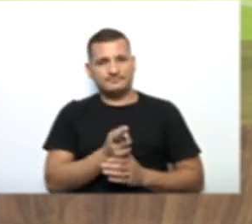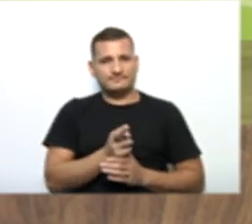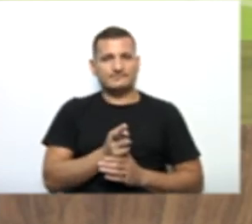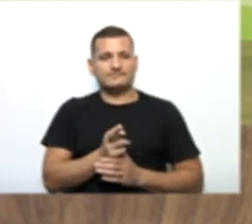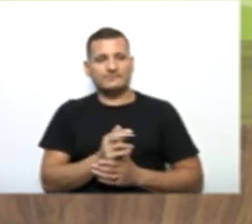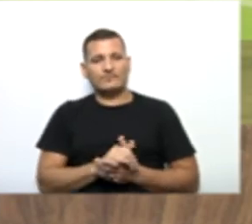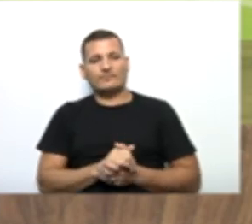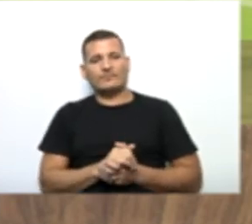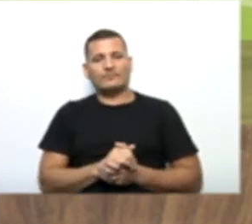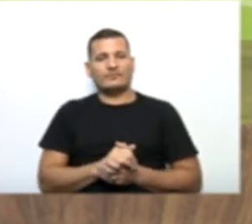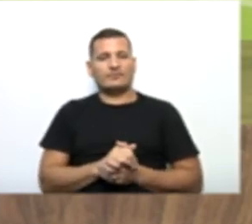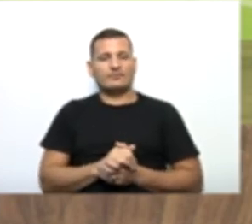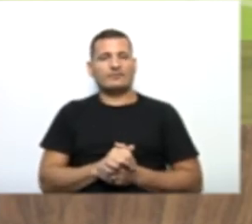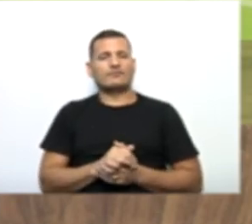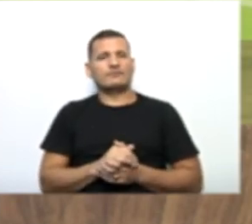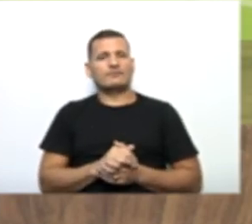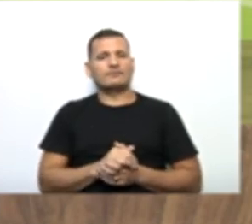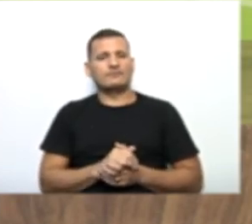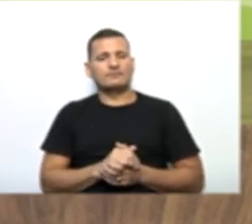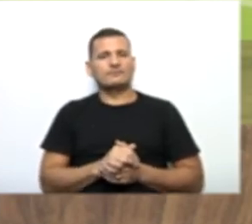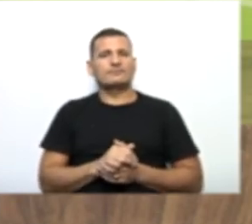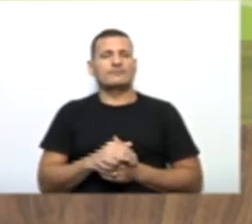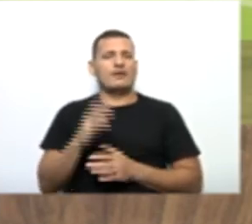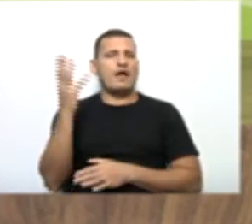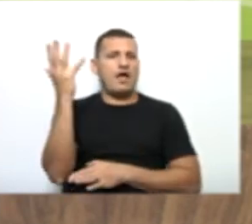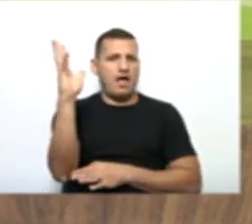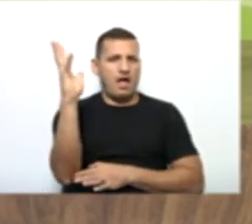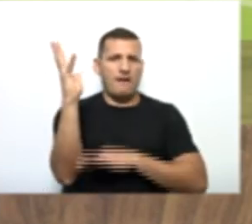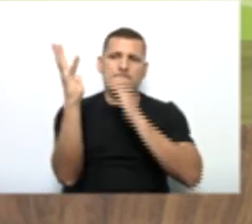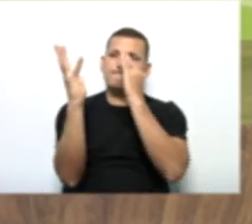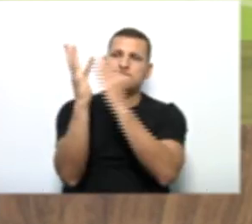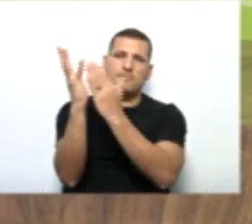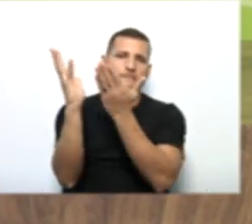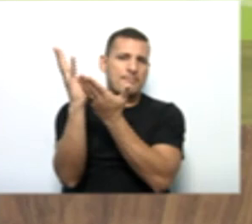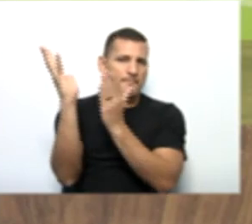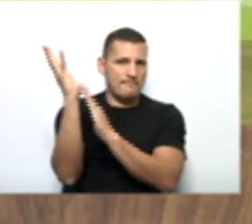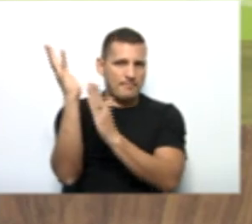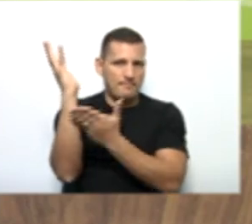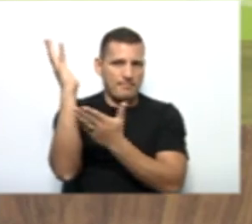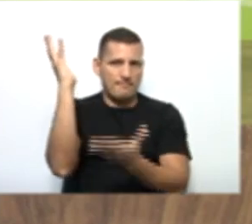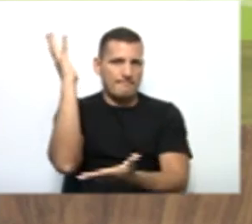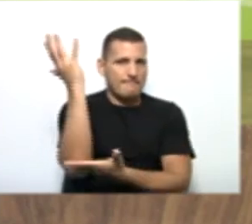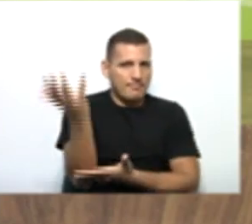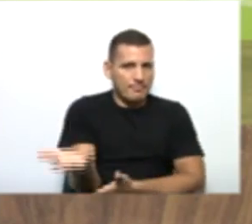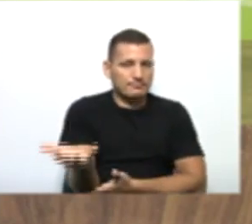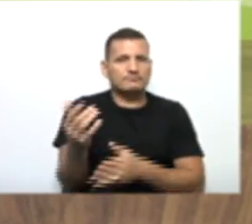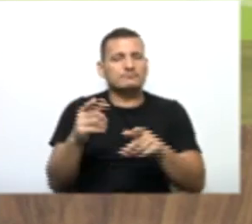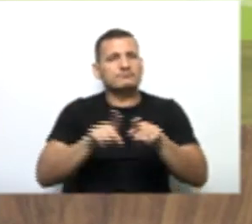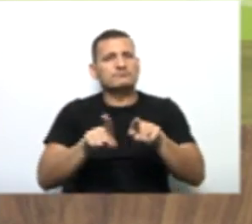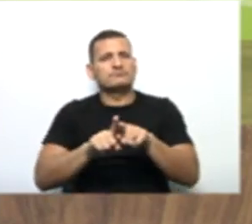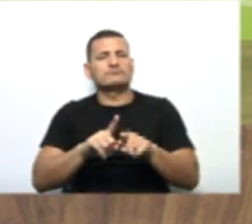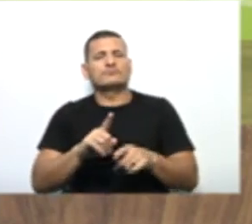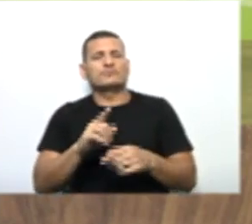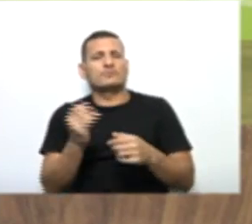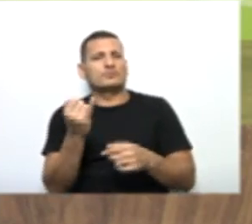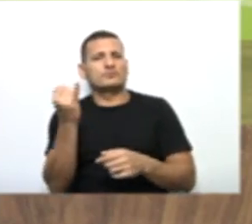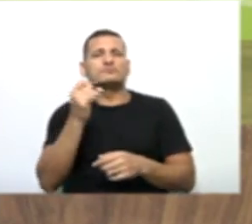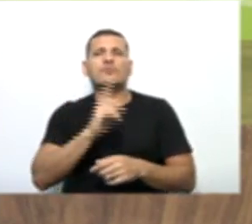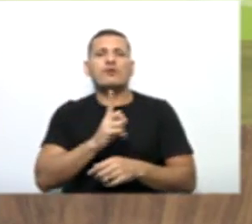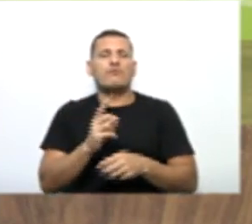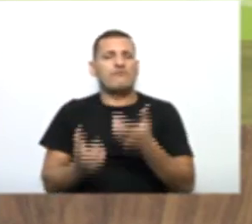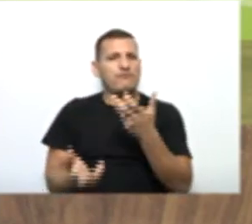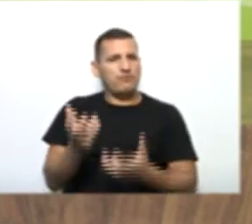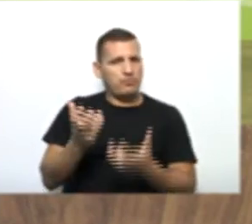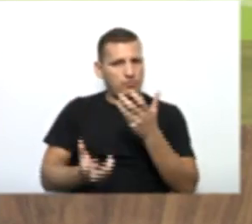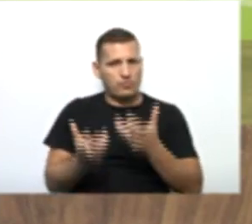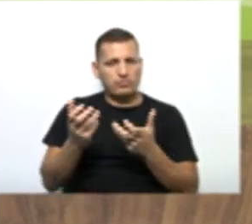Não realizar podas ilegais e nunca desmatamento de uma área. É importante também não colocar fogo em propriedades, pois